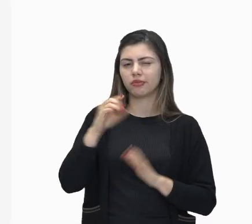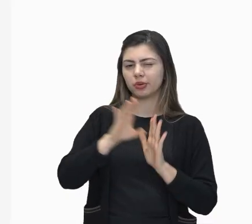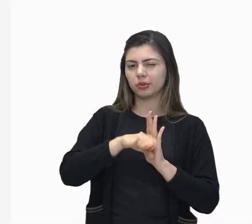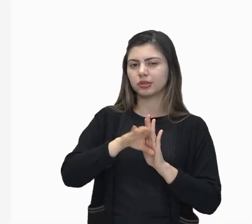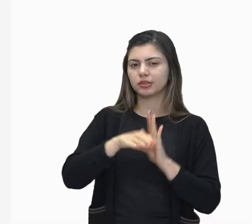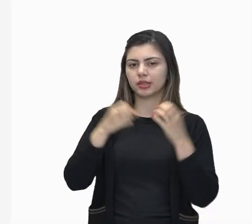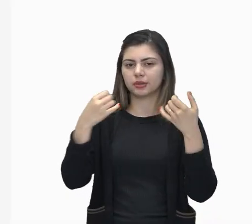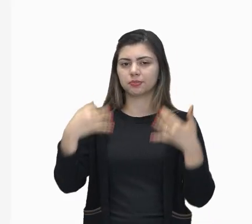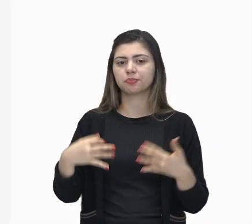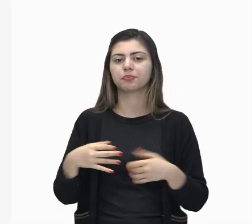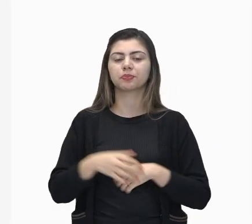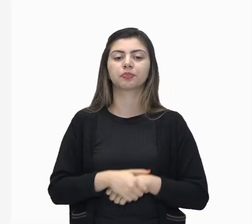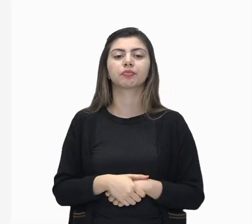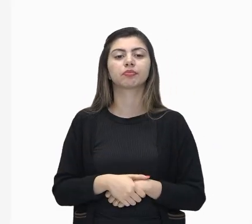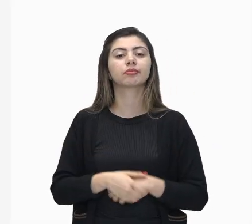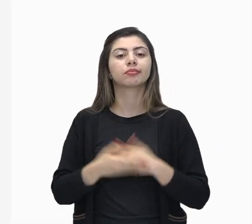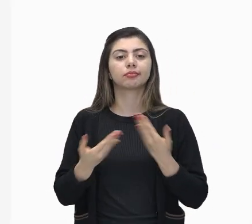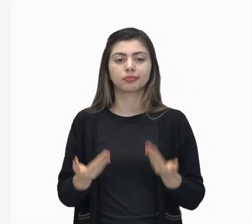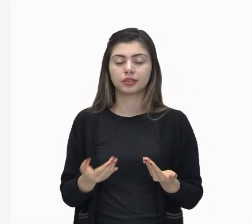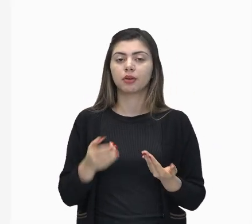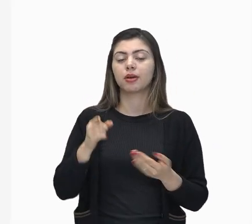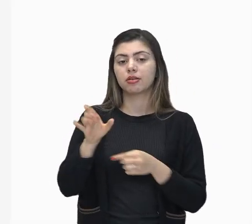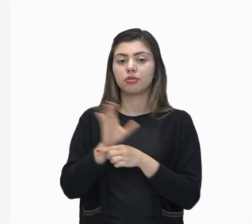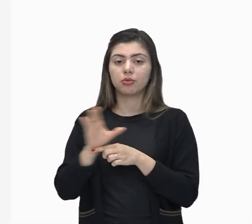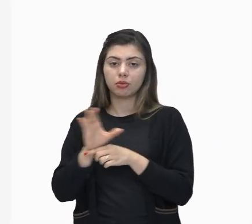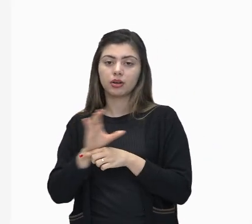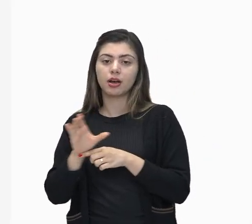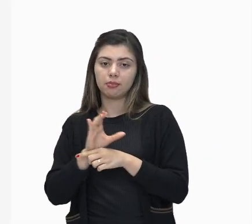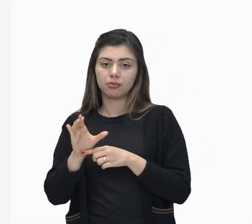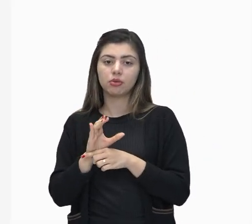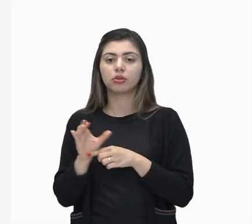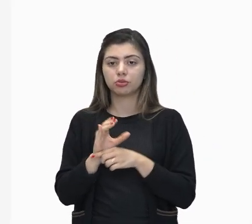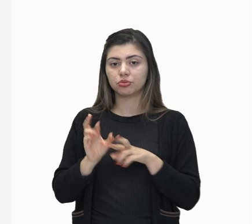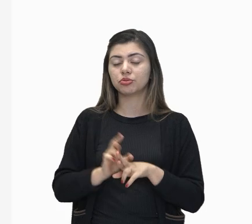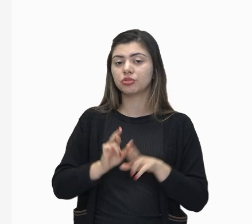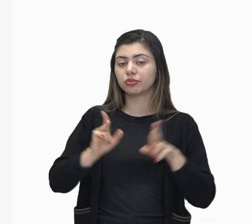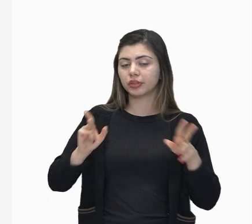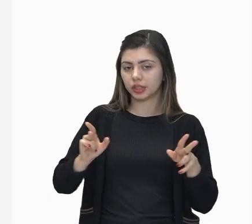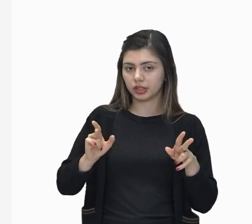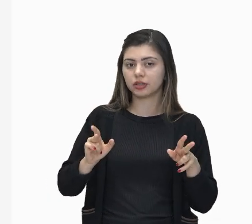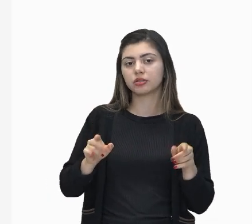quiral. O carbono quiral, ou carbono assimétrico,